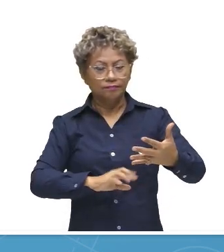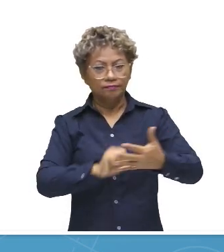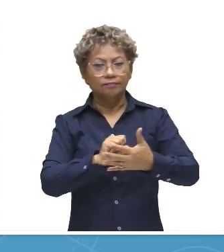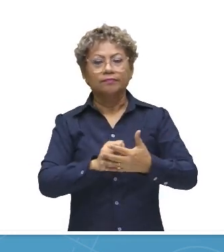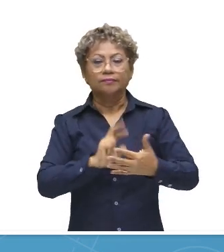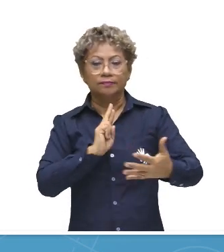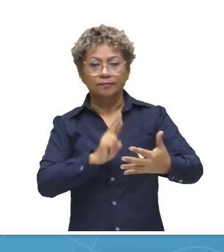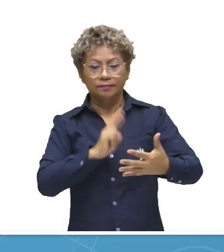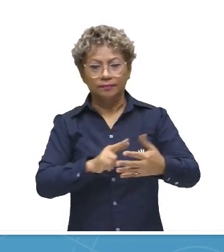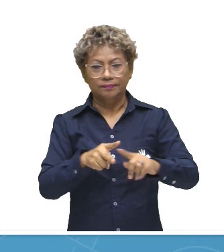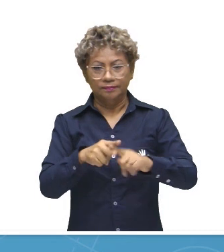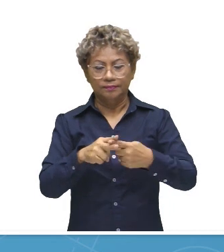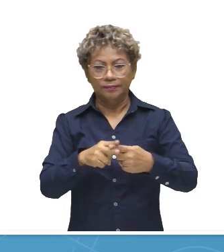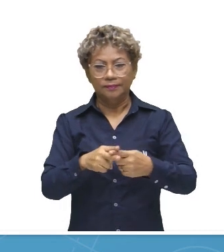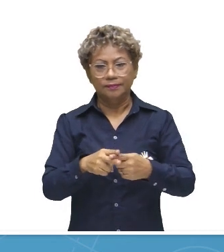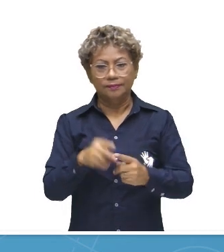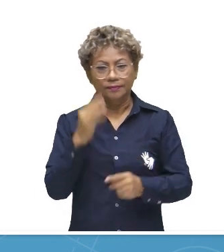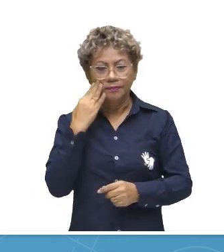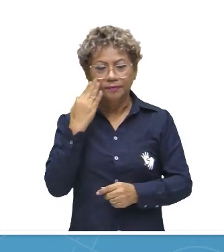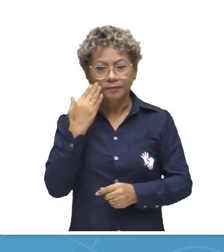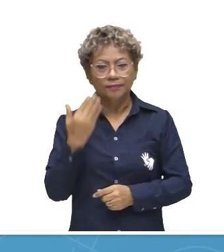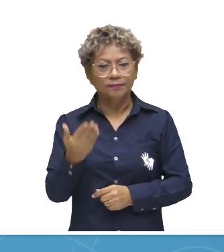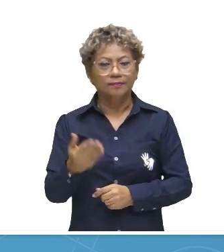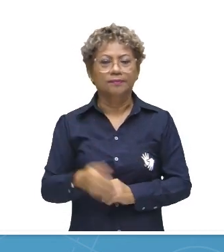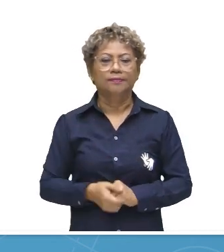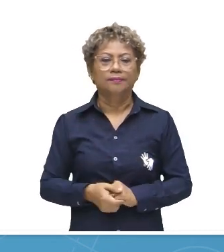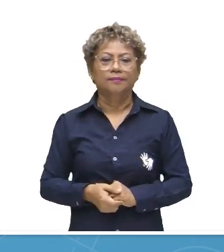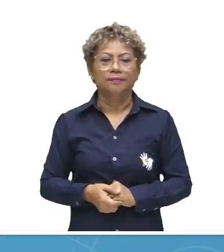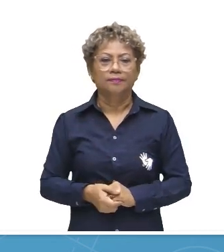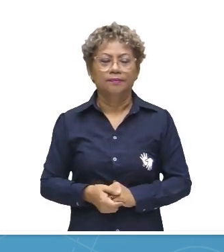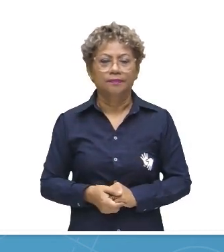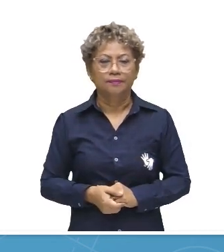nossa interatividade. Então, uma boa atividade a todos.